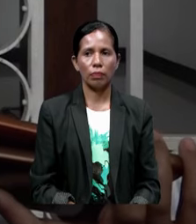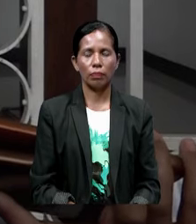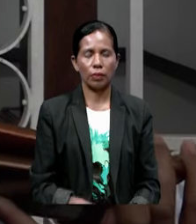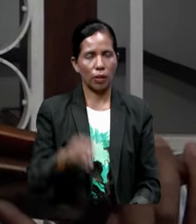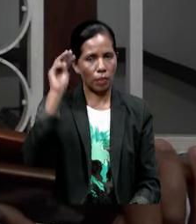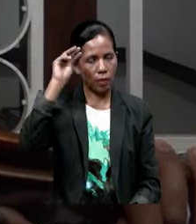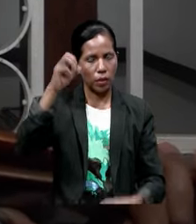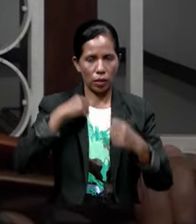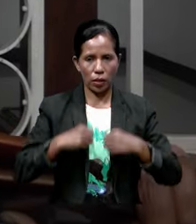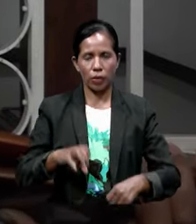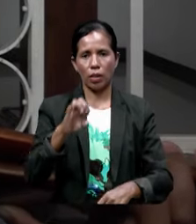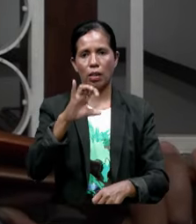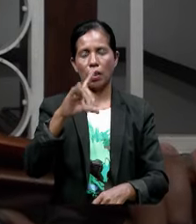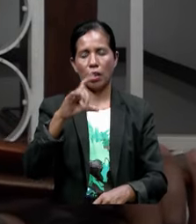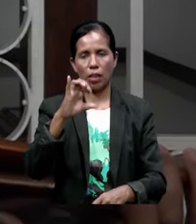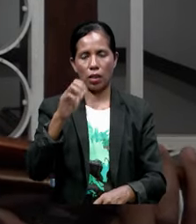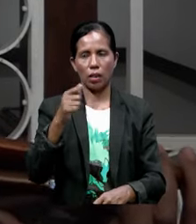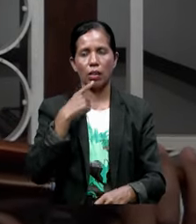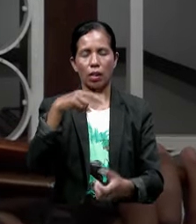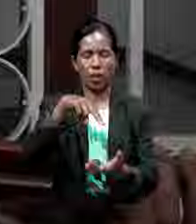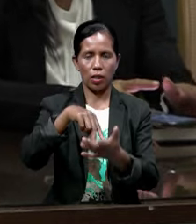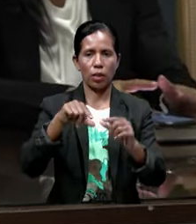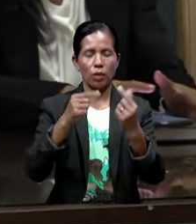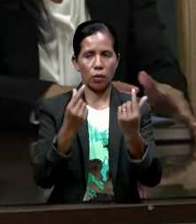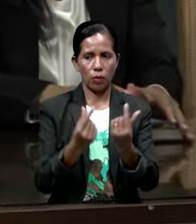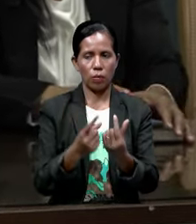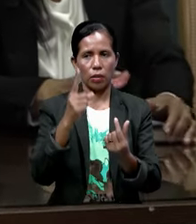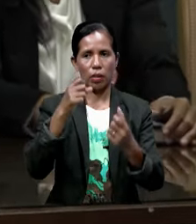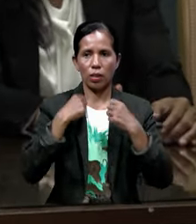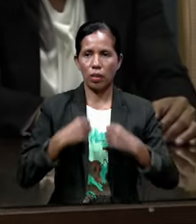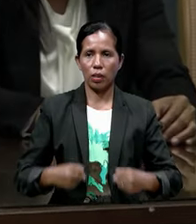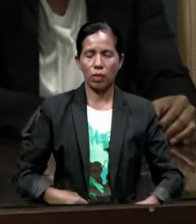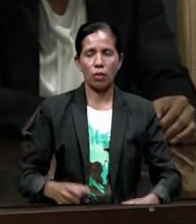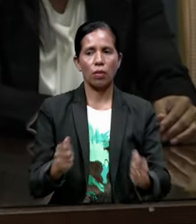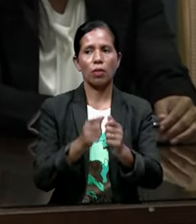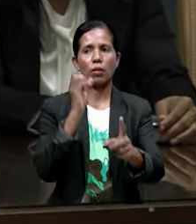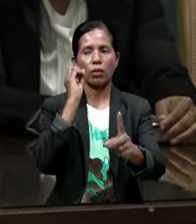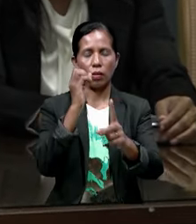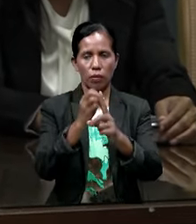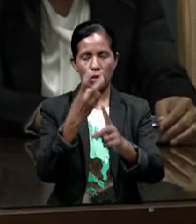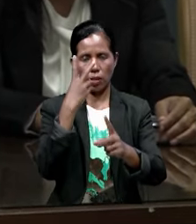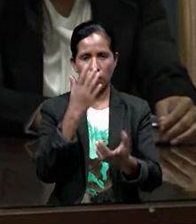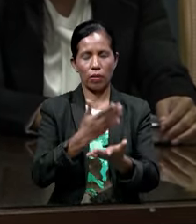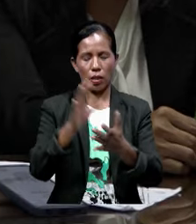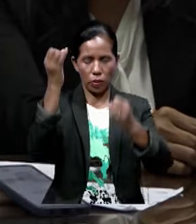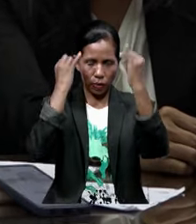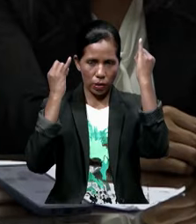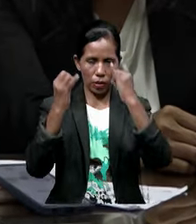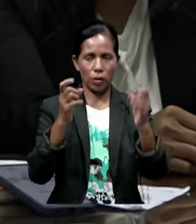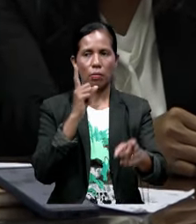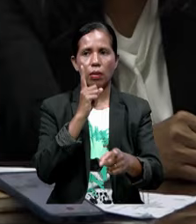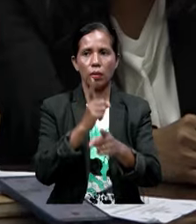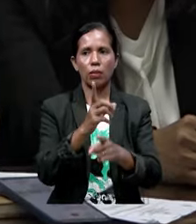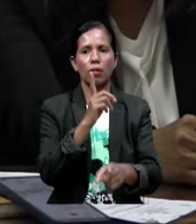Ministra Saúde Elia dos Reis Amaral estabelece uma equipa integrada Saúde com o objetivo de atualizar informação nebe atual